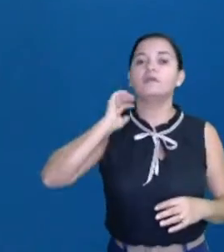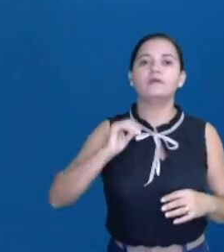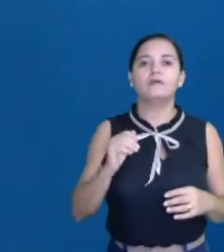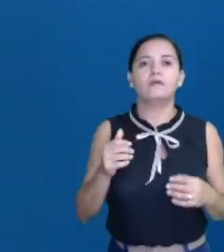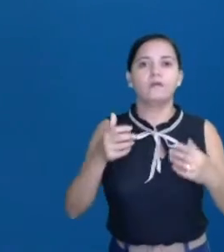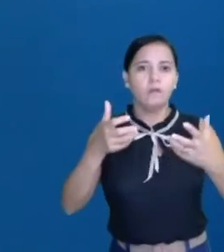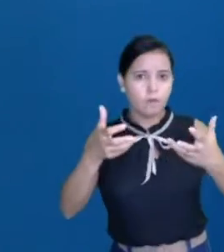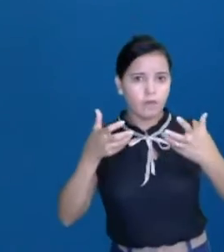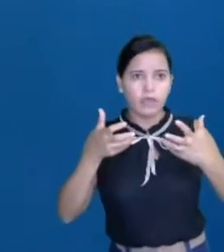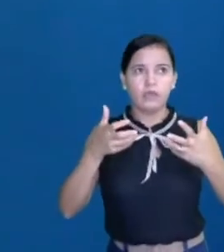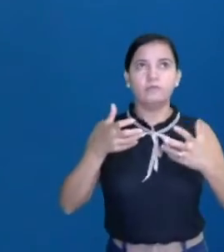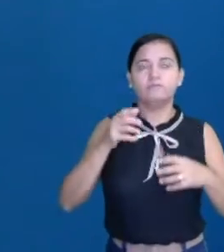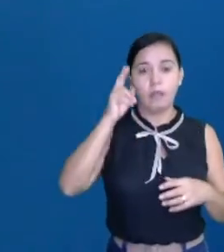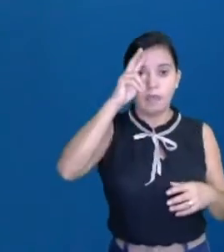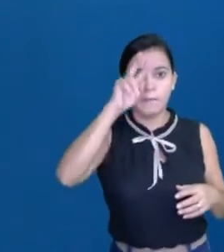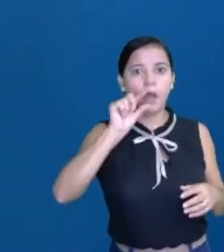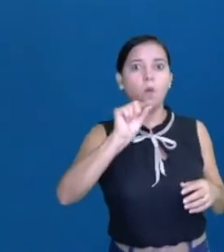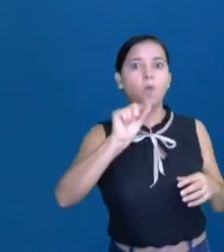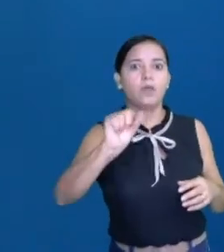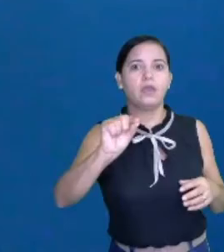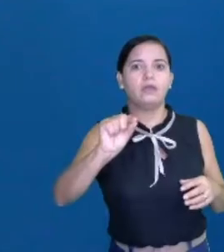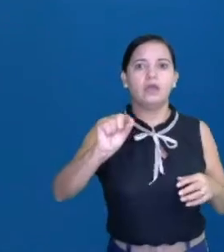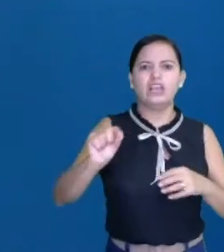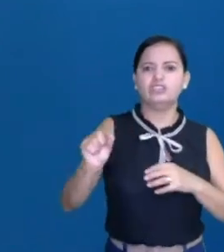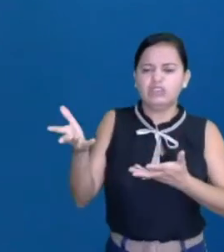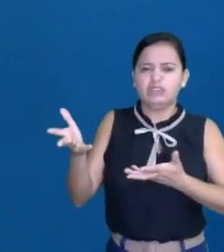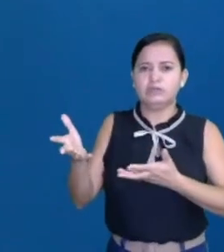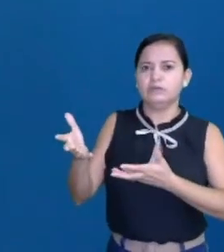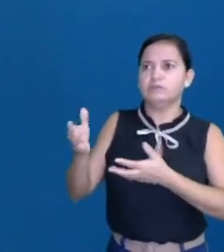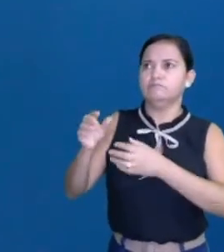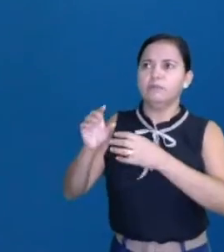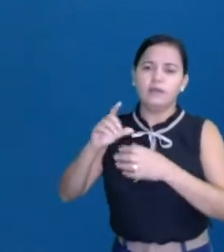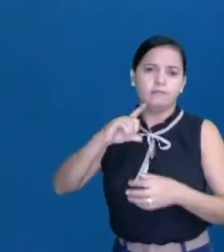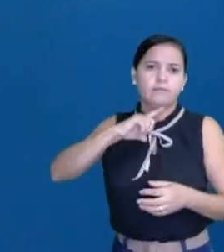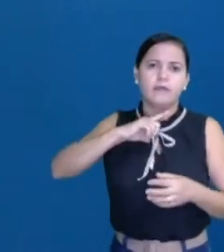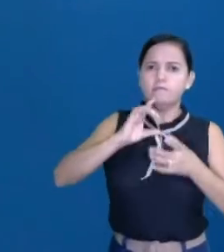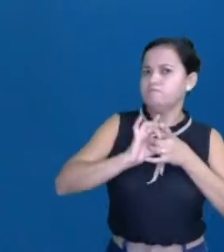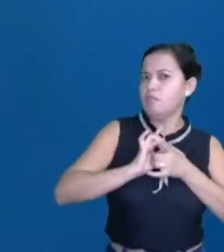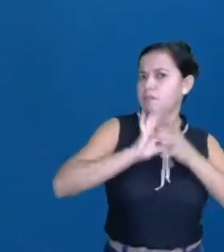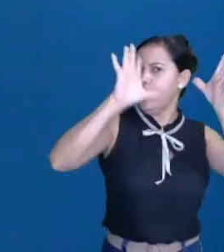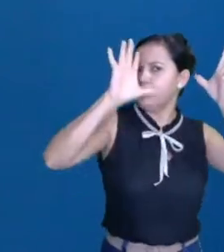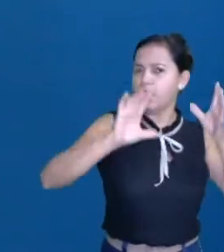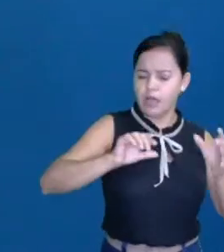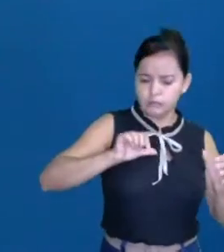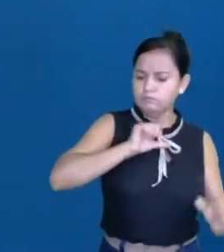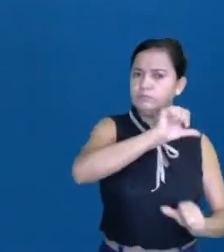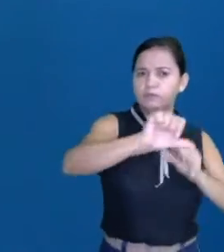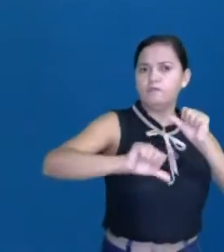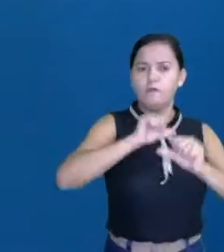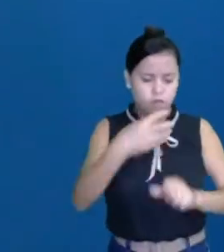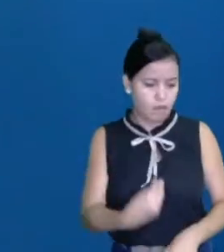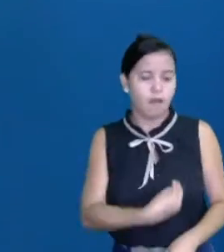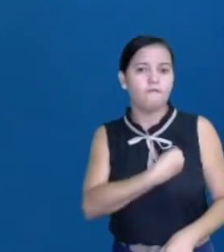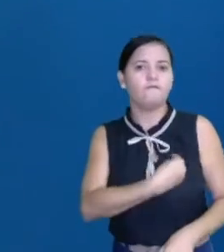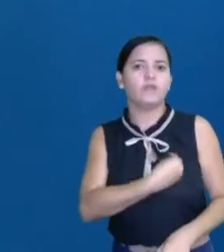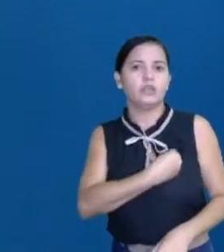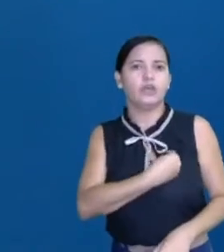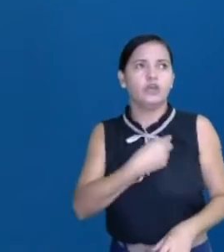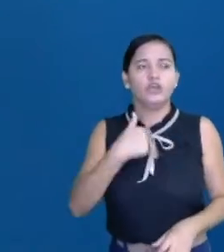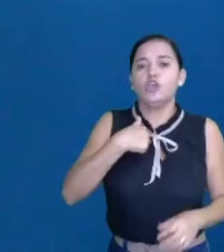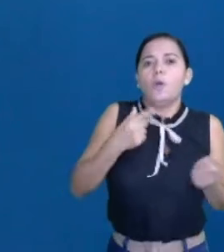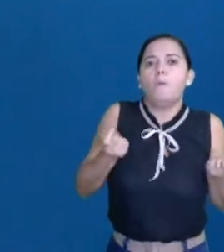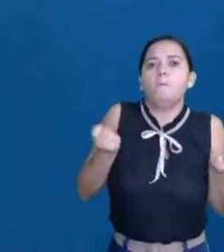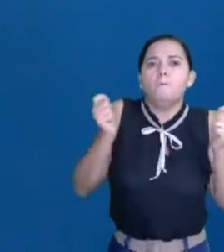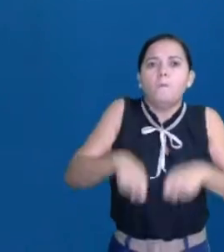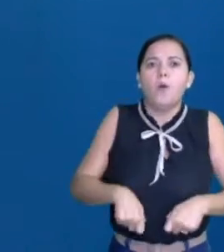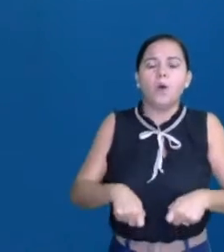sair daqui do reino da necessidade para o reino da liberdade, para que a gente possa fazer inferências que transformem a minha vida, que eu seja um agente